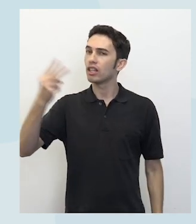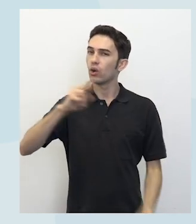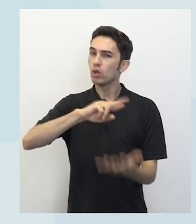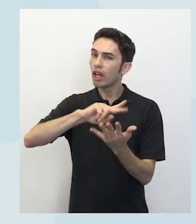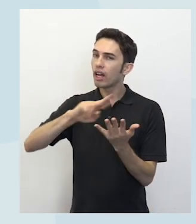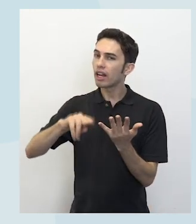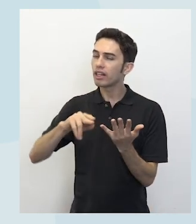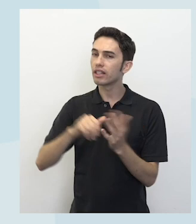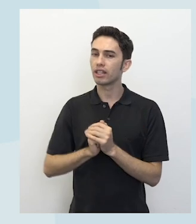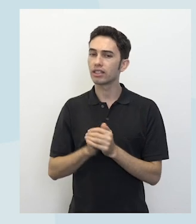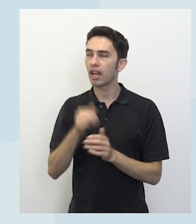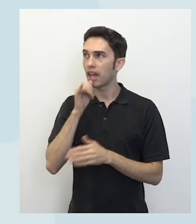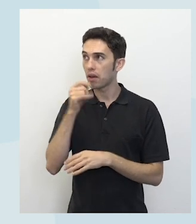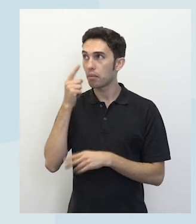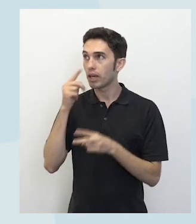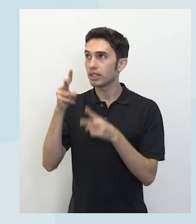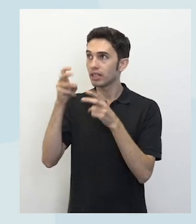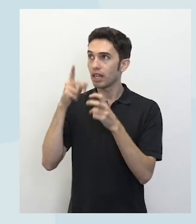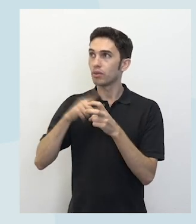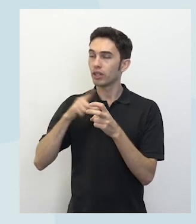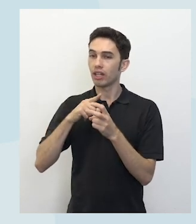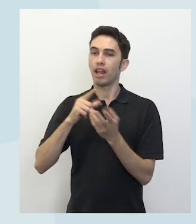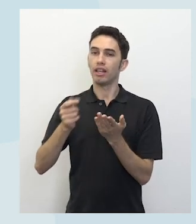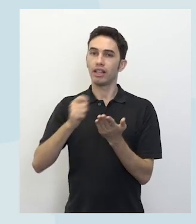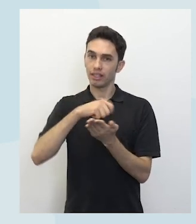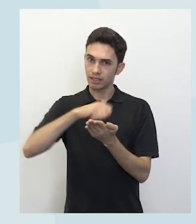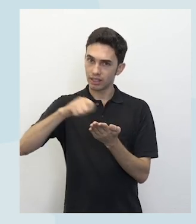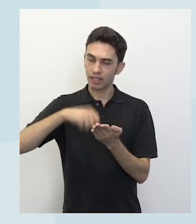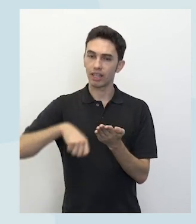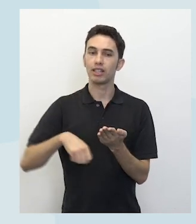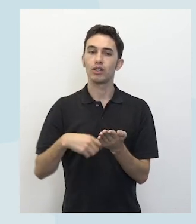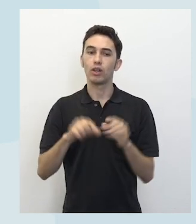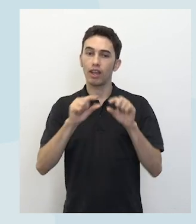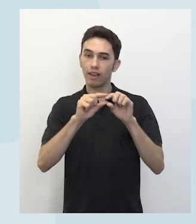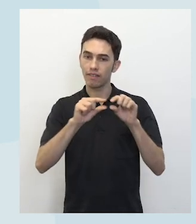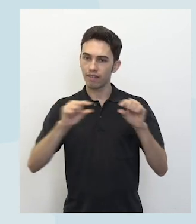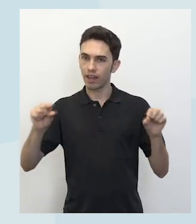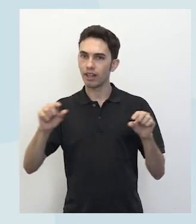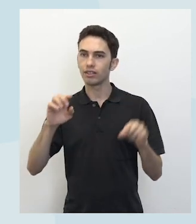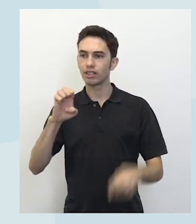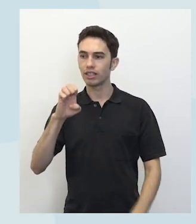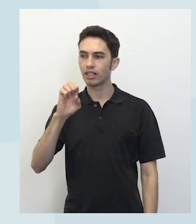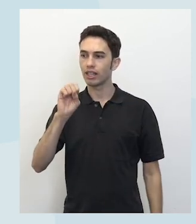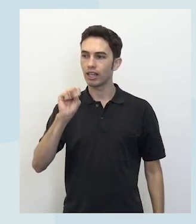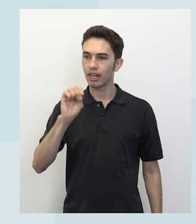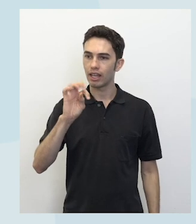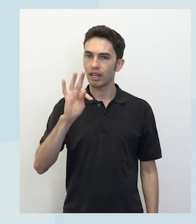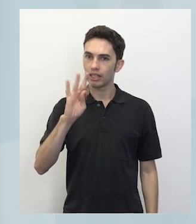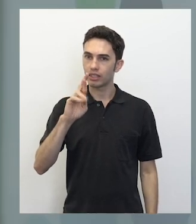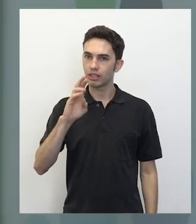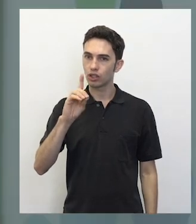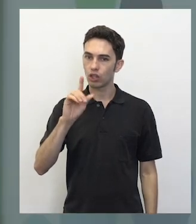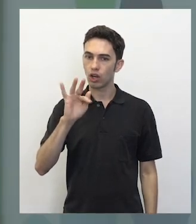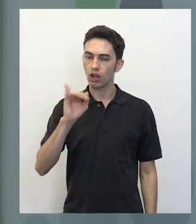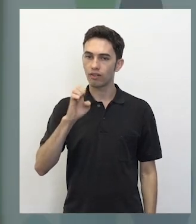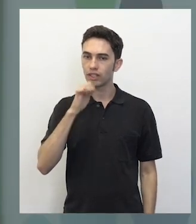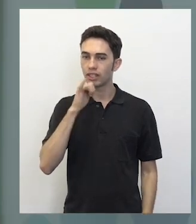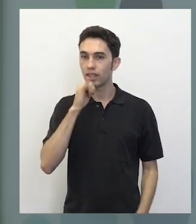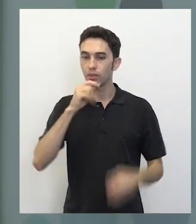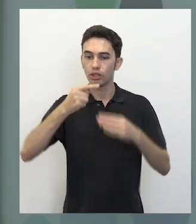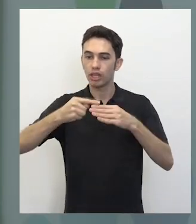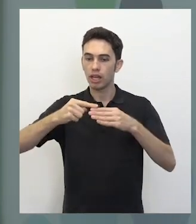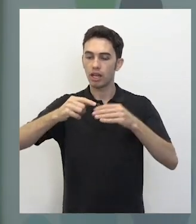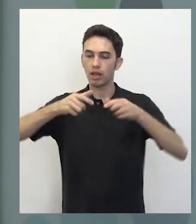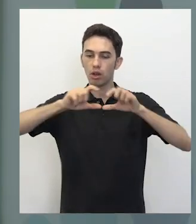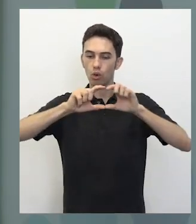percebo que está escrita em versos e estrofes, nesse caso, né? Então, quando pula uma linha. Então, cada vez